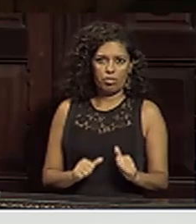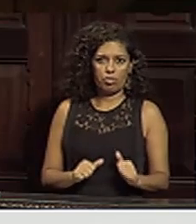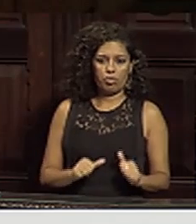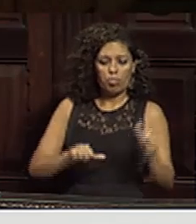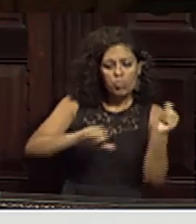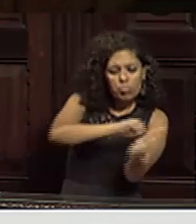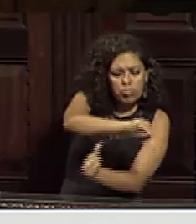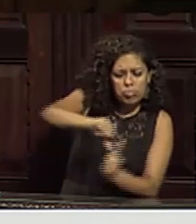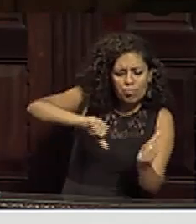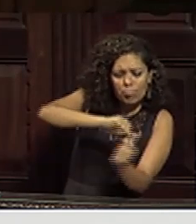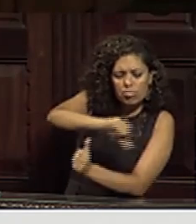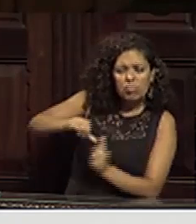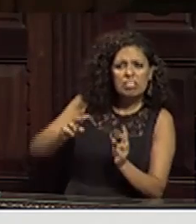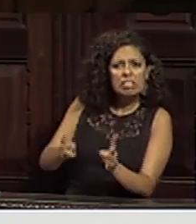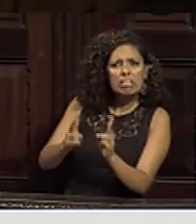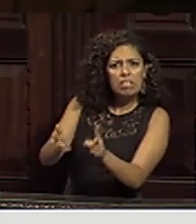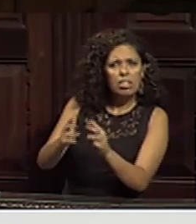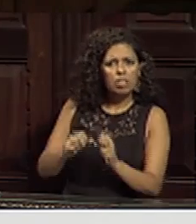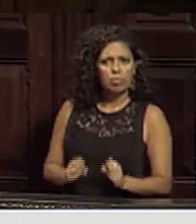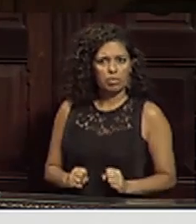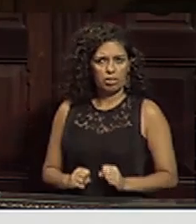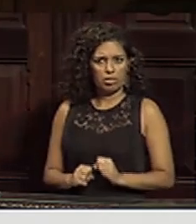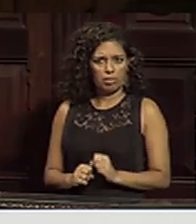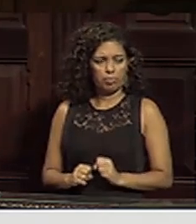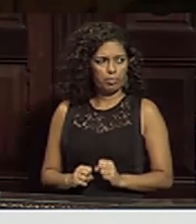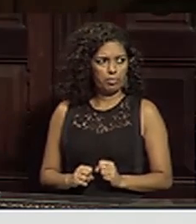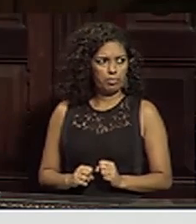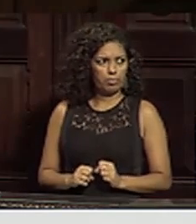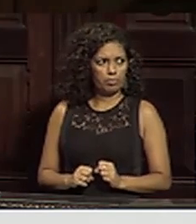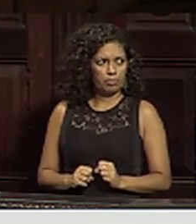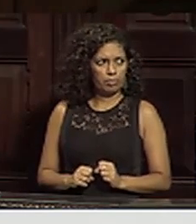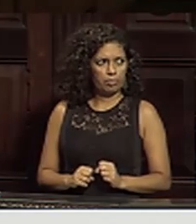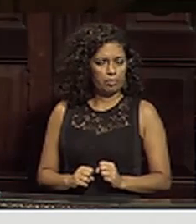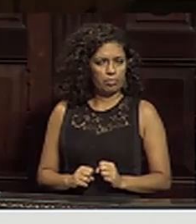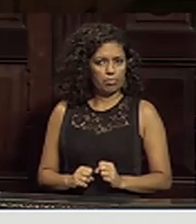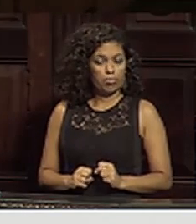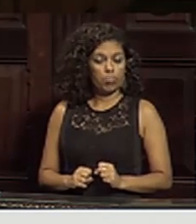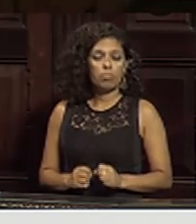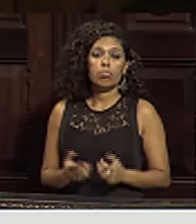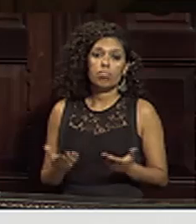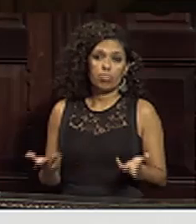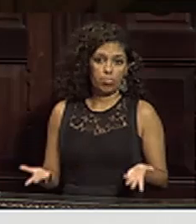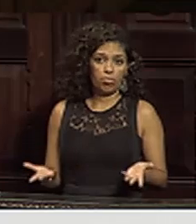observando a sociedade. Então, diante disso,